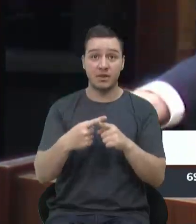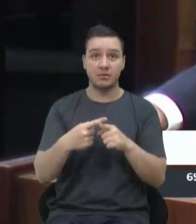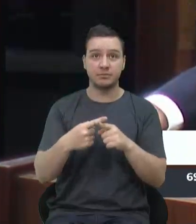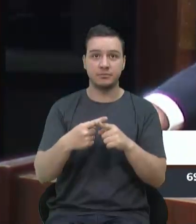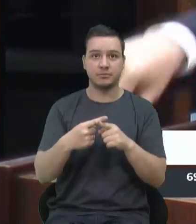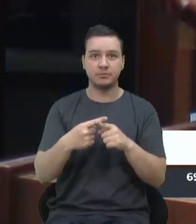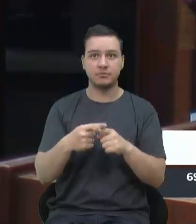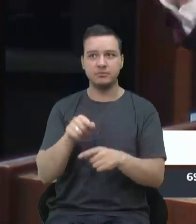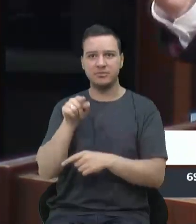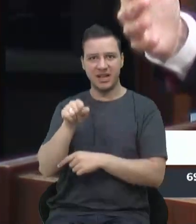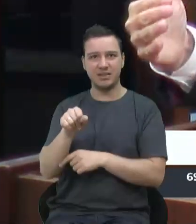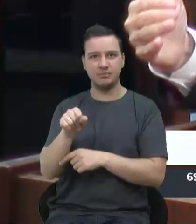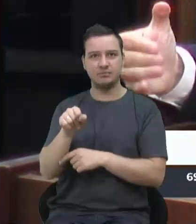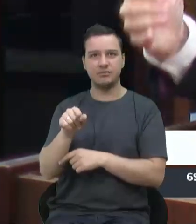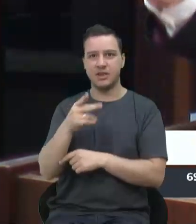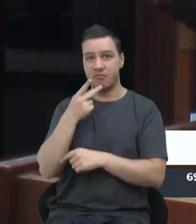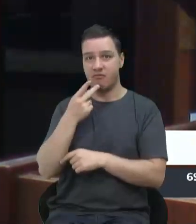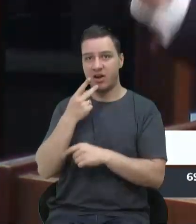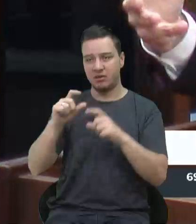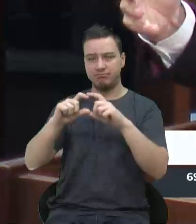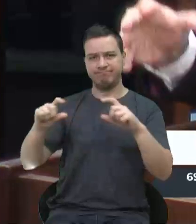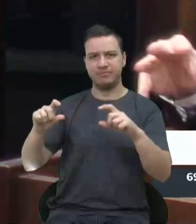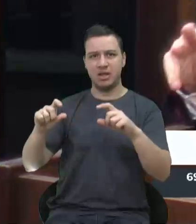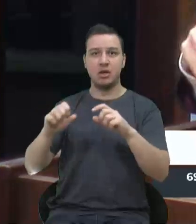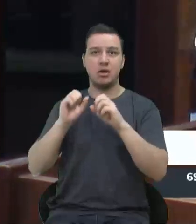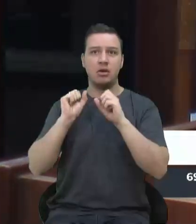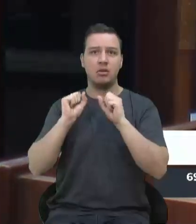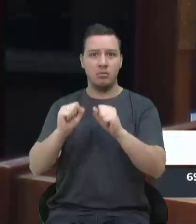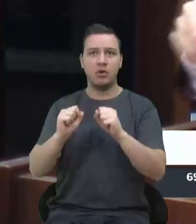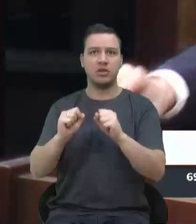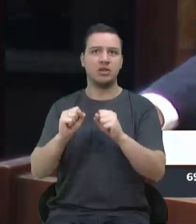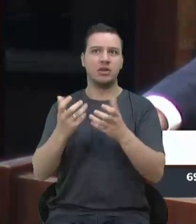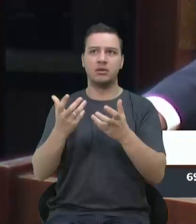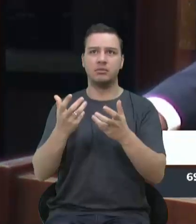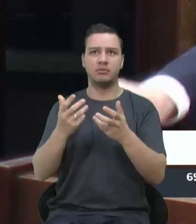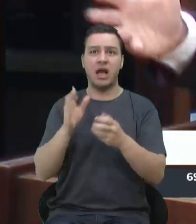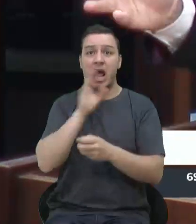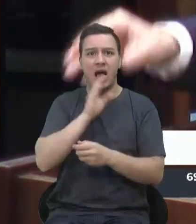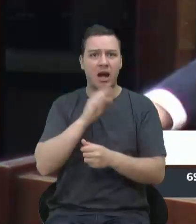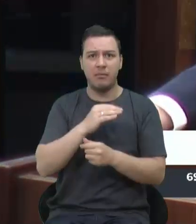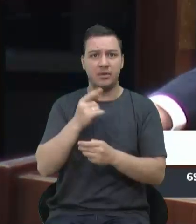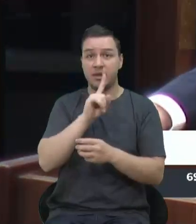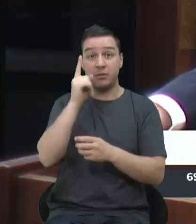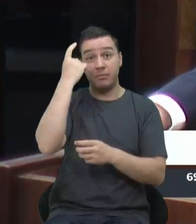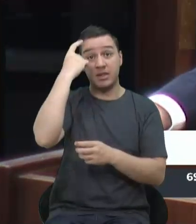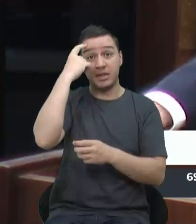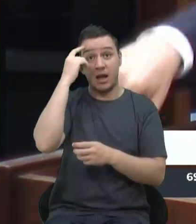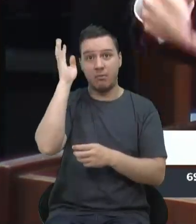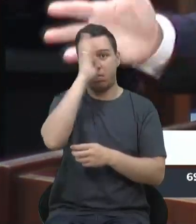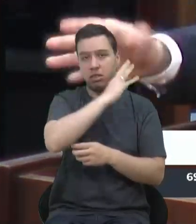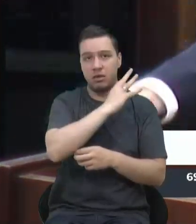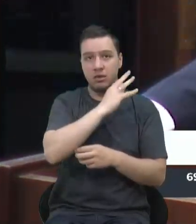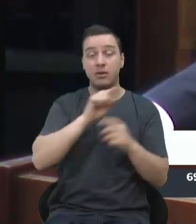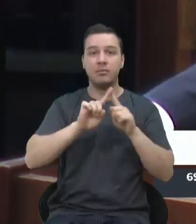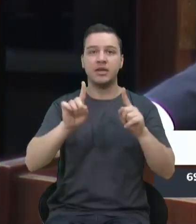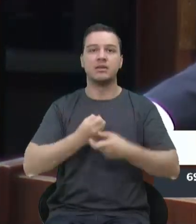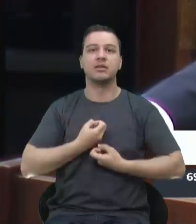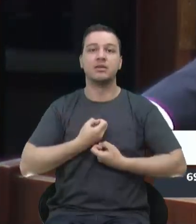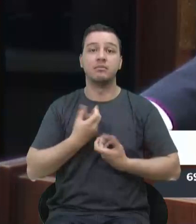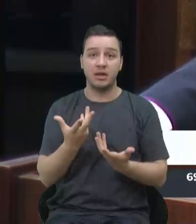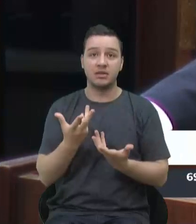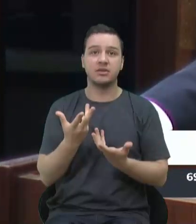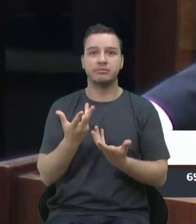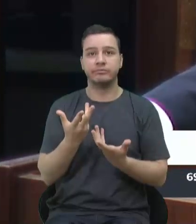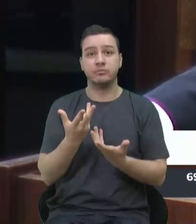fala... De uma certa forma, ainda que inversa, ainda que reflexa, expressa o quê? Um preconceito, uma